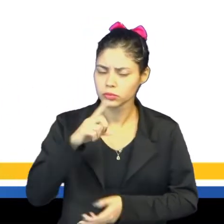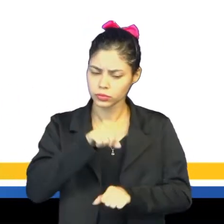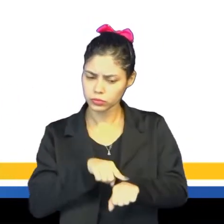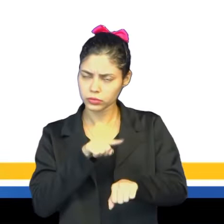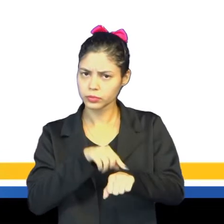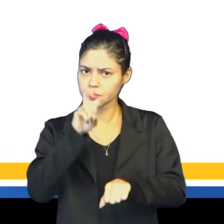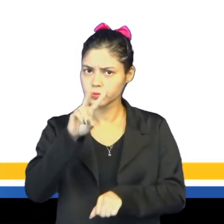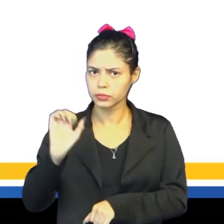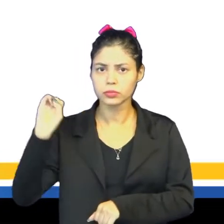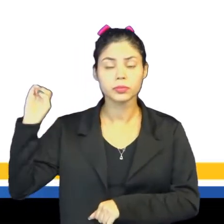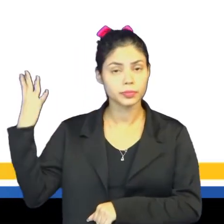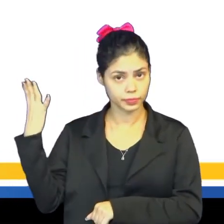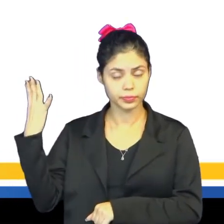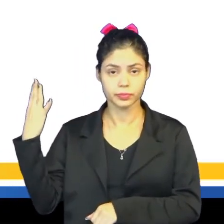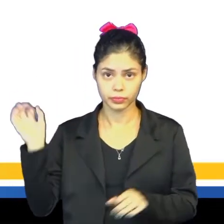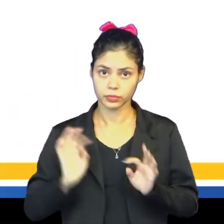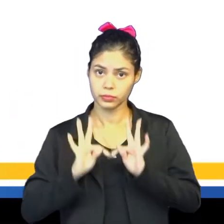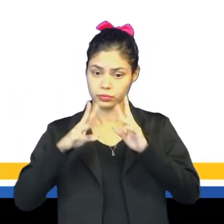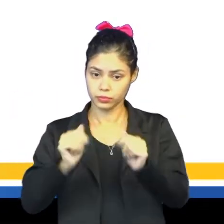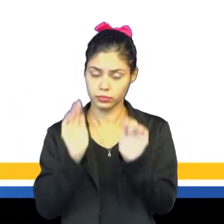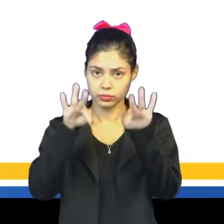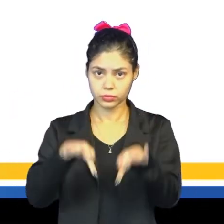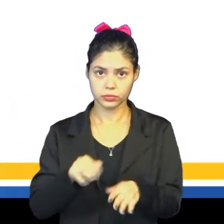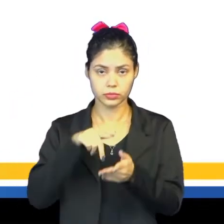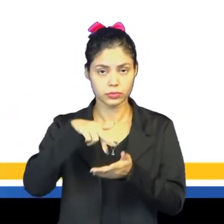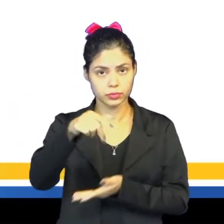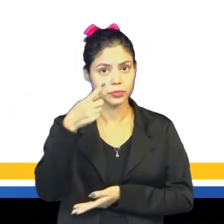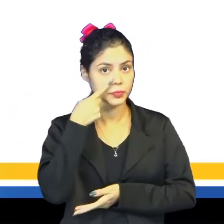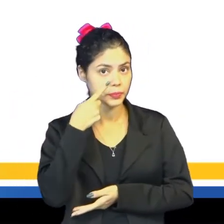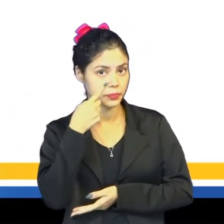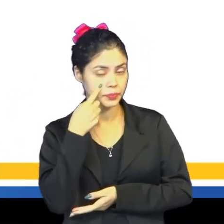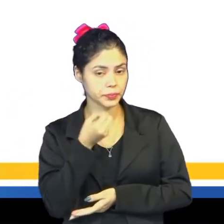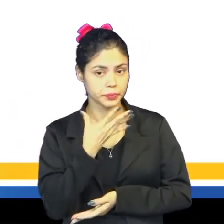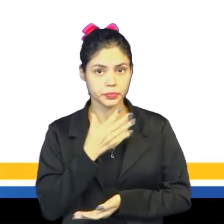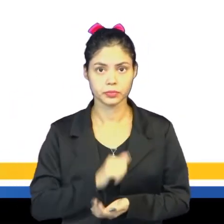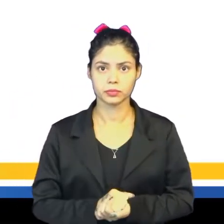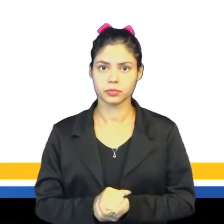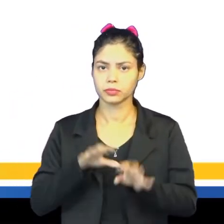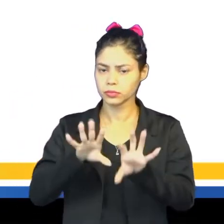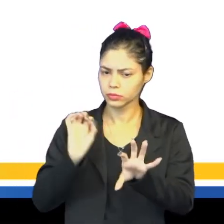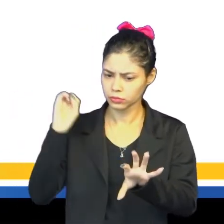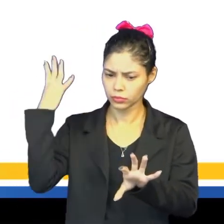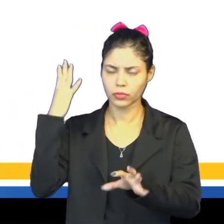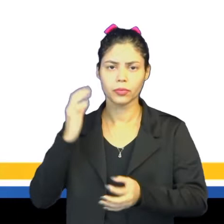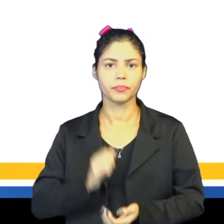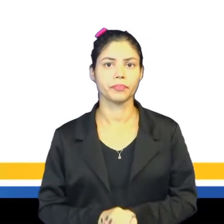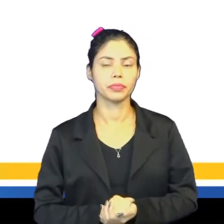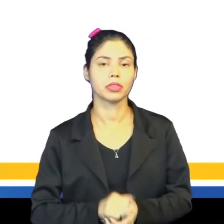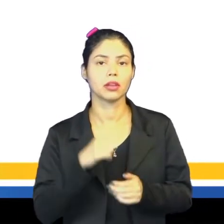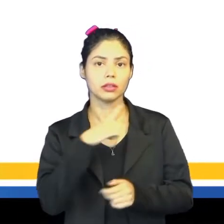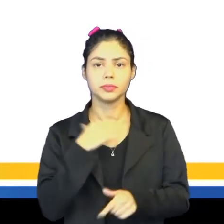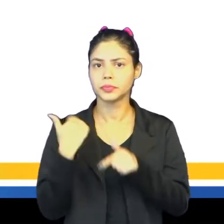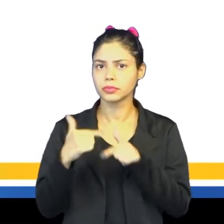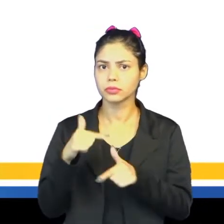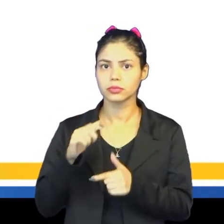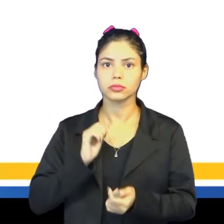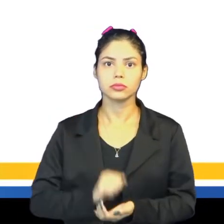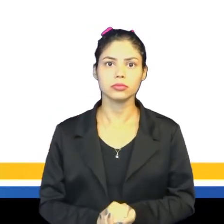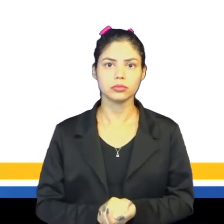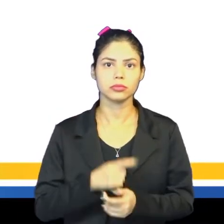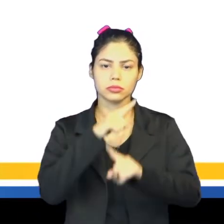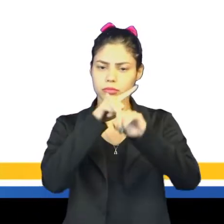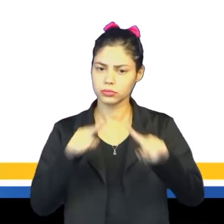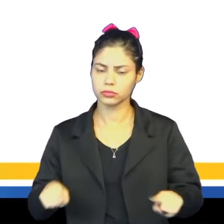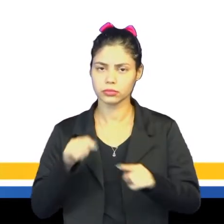ele levará para completar o percurso? Então, observe bem. Nesse caso aí, nós vamos trabalhar uma regra de